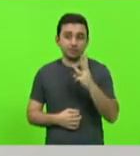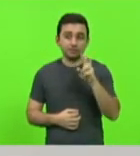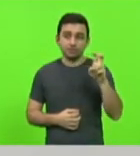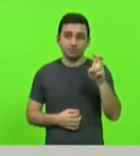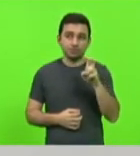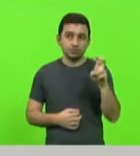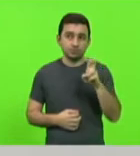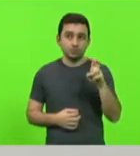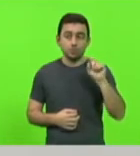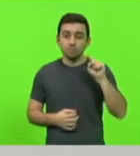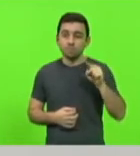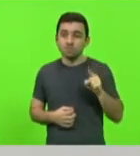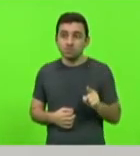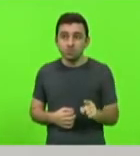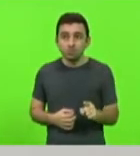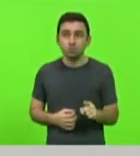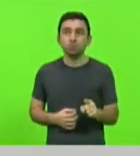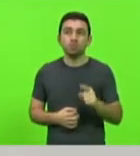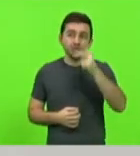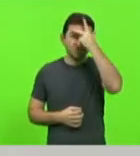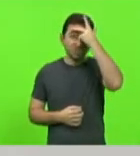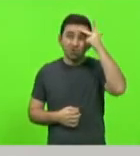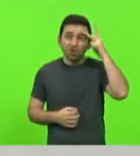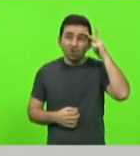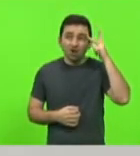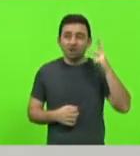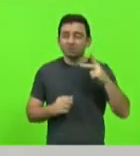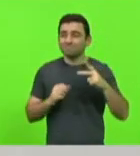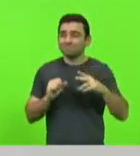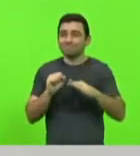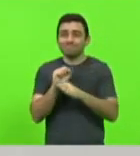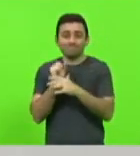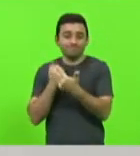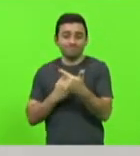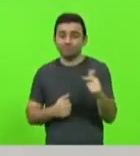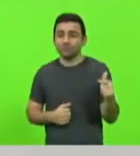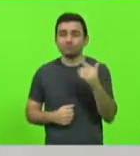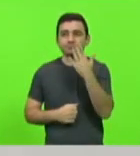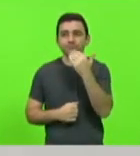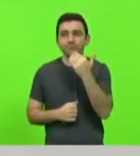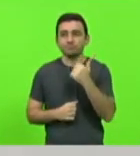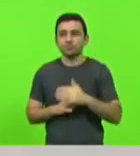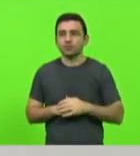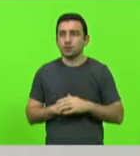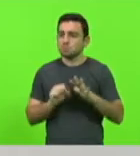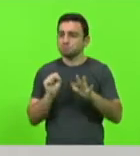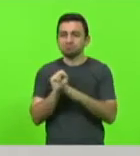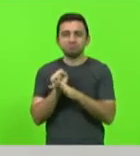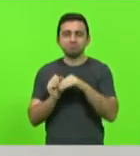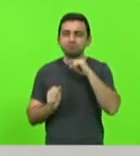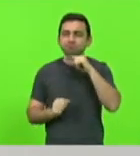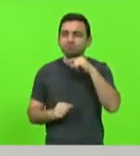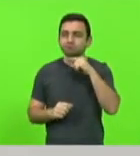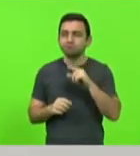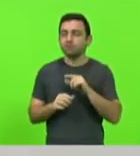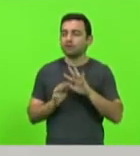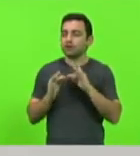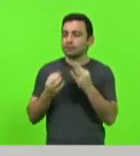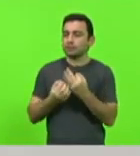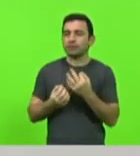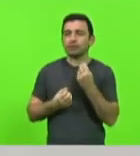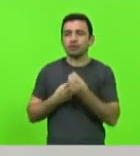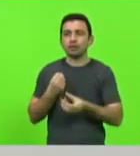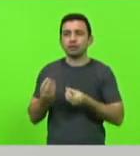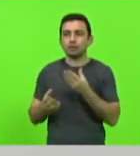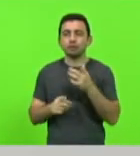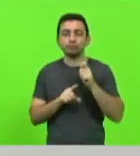catarinenses que sofrem com a insegurança alimentar, não garantem alimento na mesa da sua família nos 30 dias do